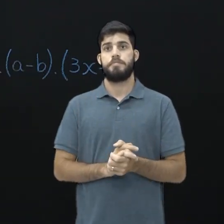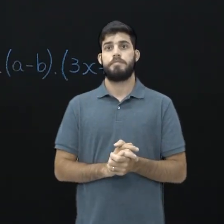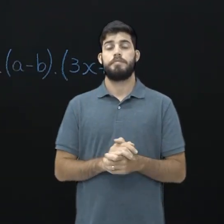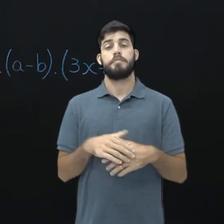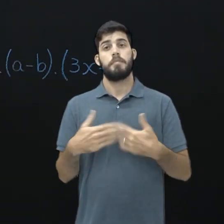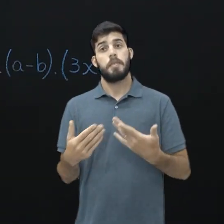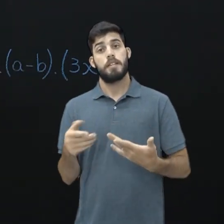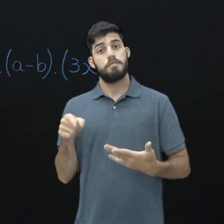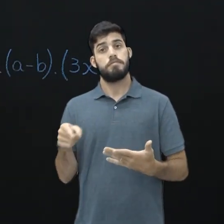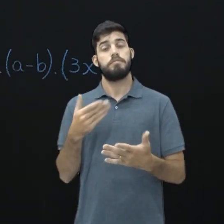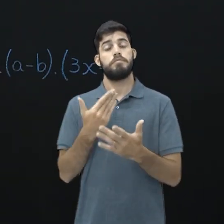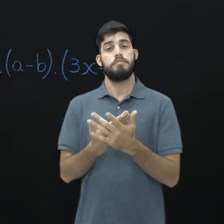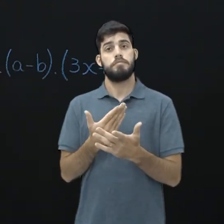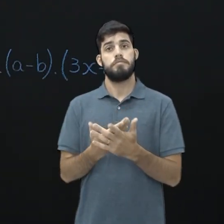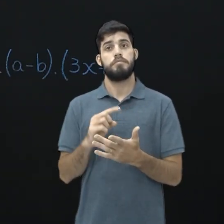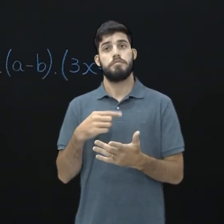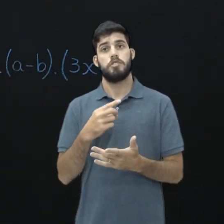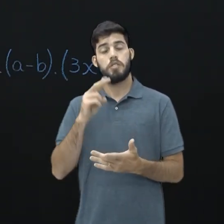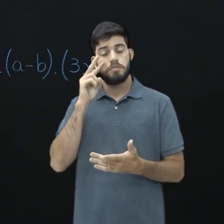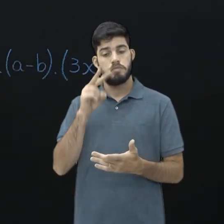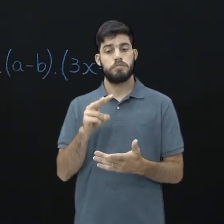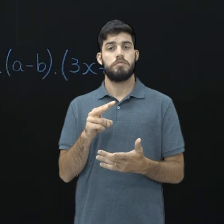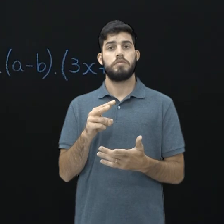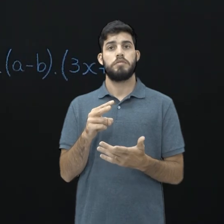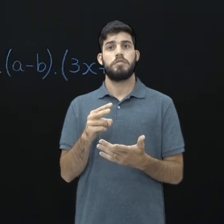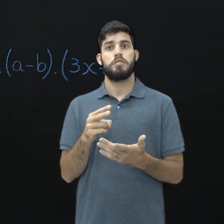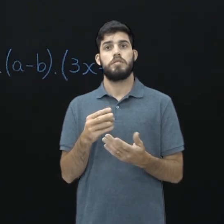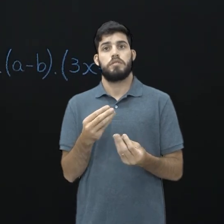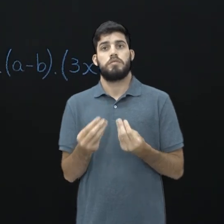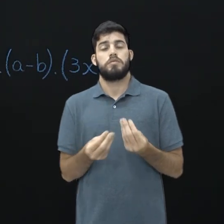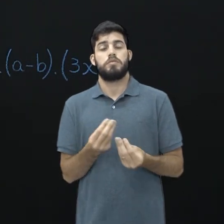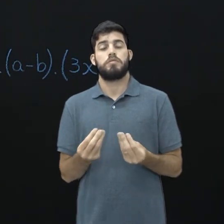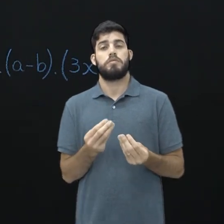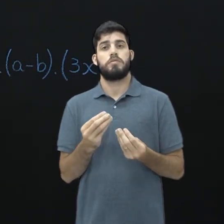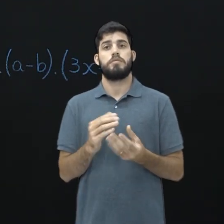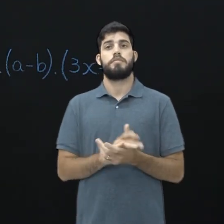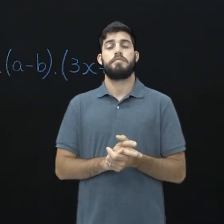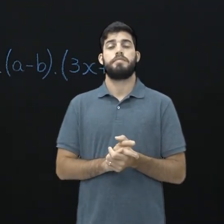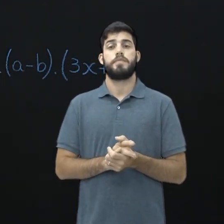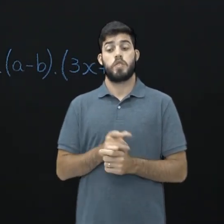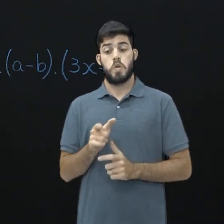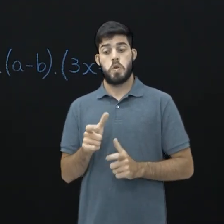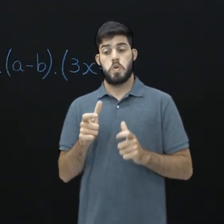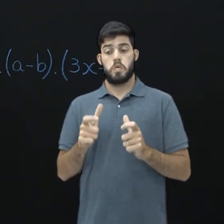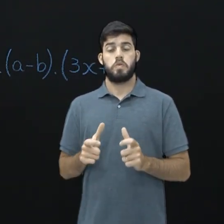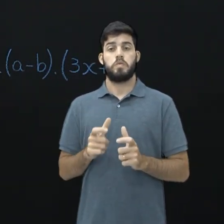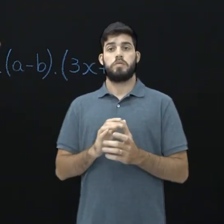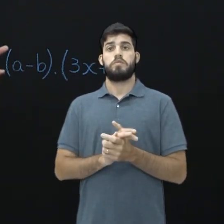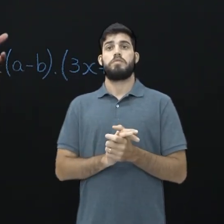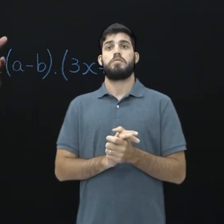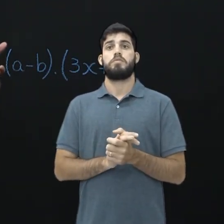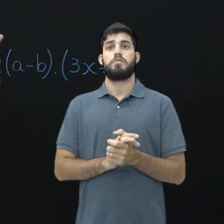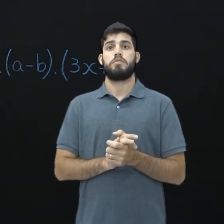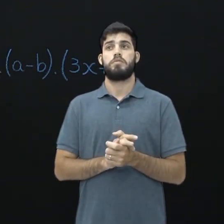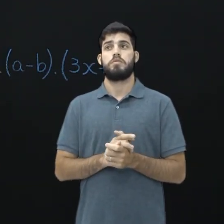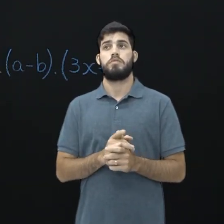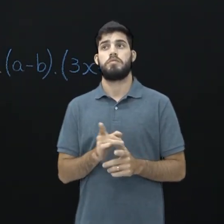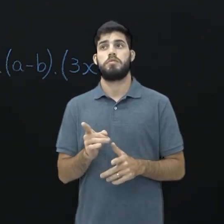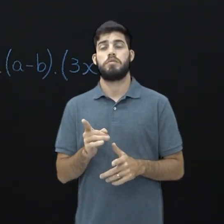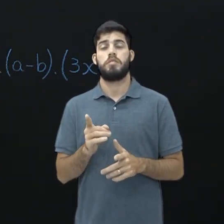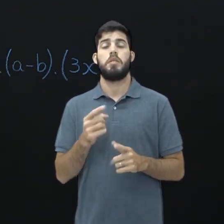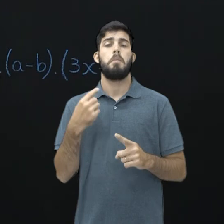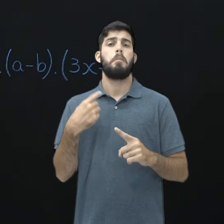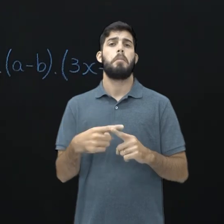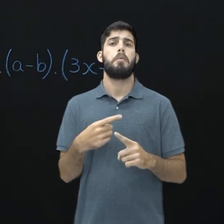Então nessa aula nós vimos os casos combinados de fatoração onde Esses casos estão no plural justamente pelo motivo